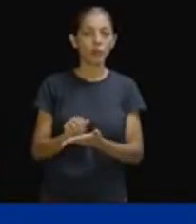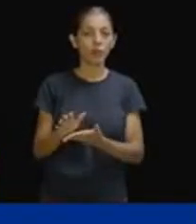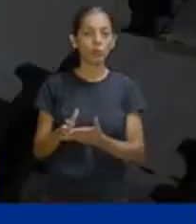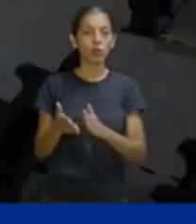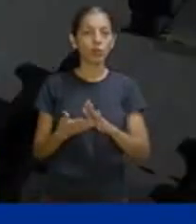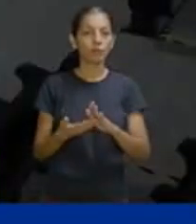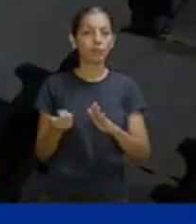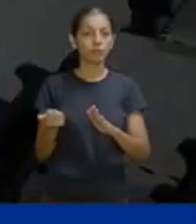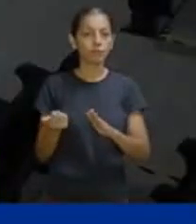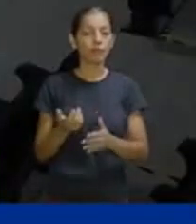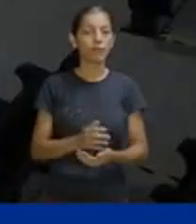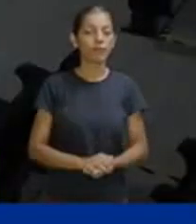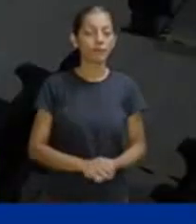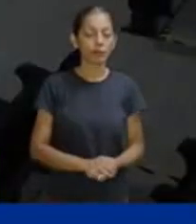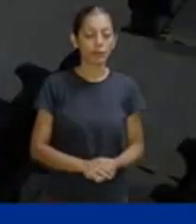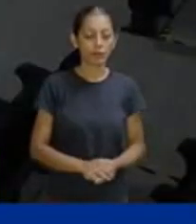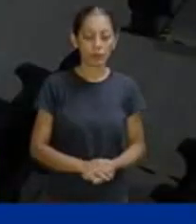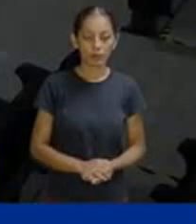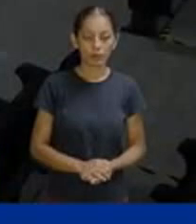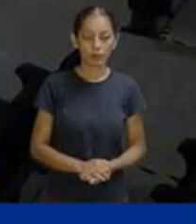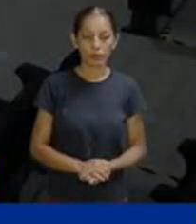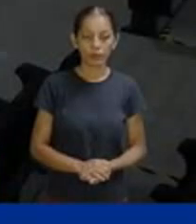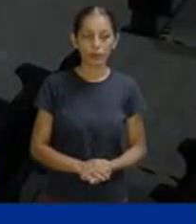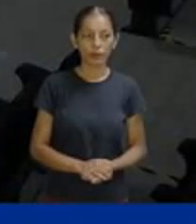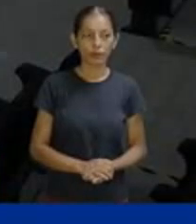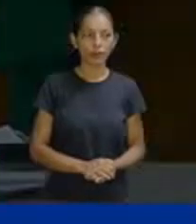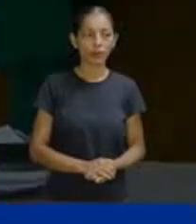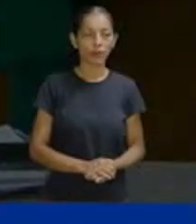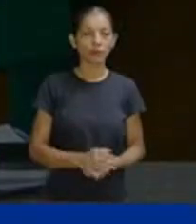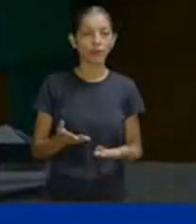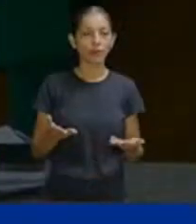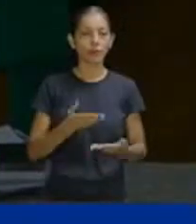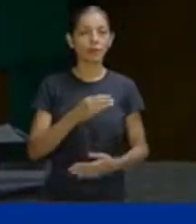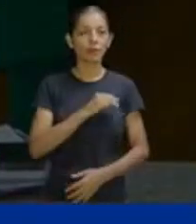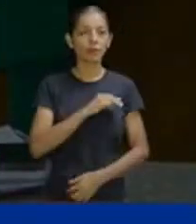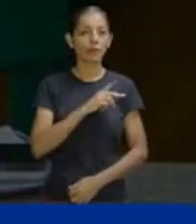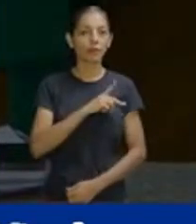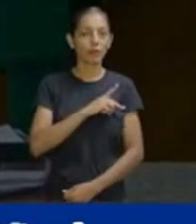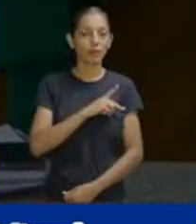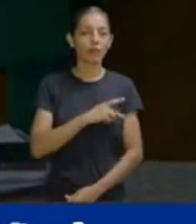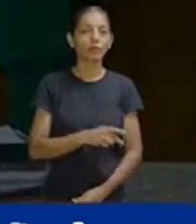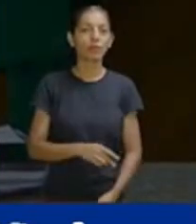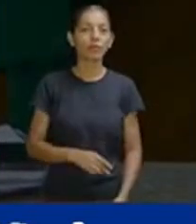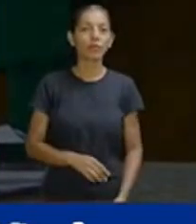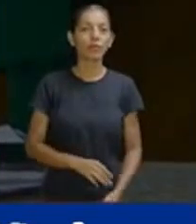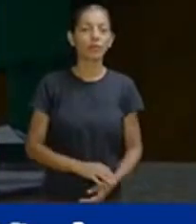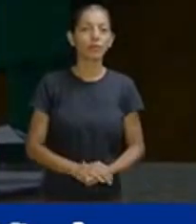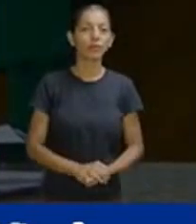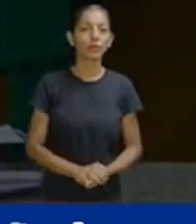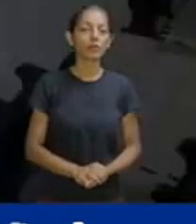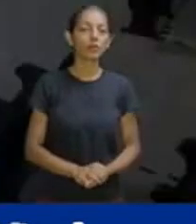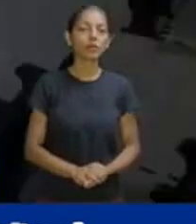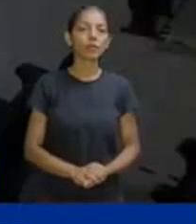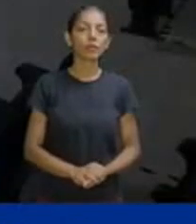Obrigada. Com a palavra, representante do plenário. Ministério Público Eleitoral. Reitero os termos para parecer, excelência.